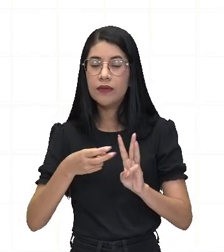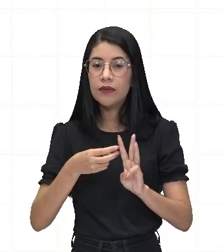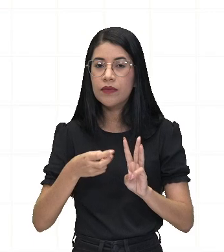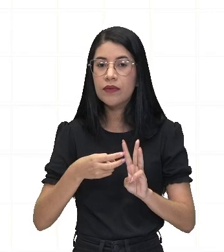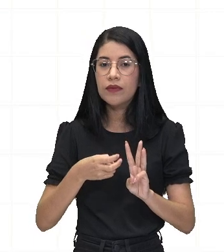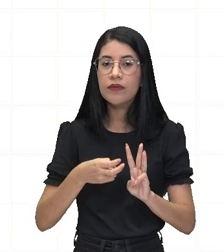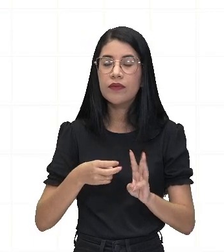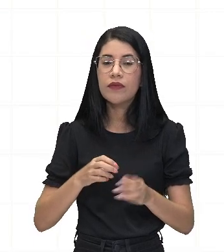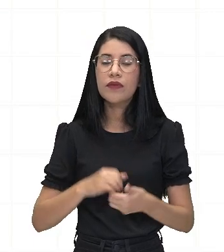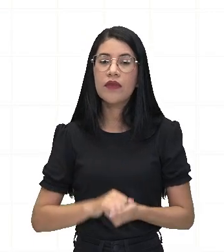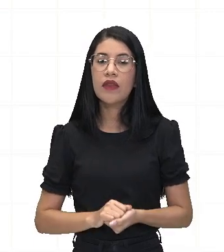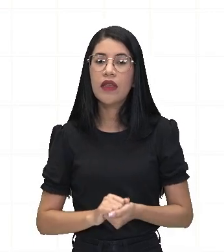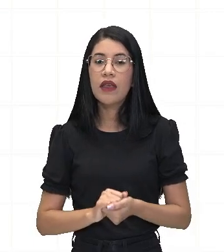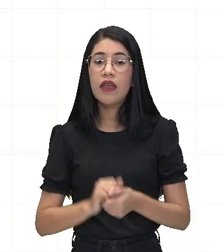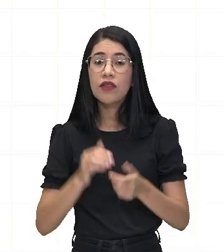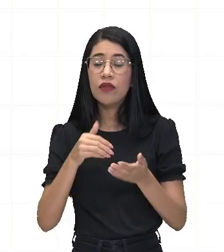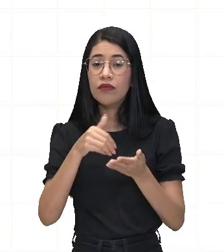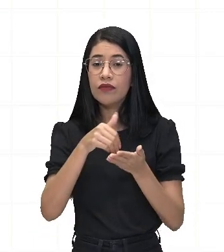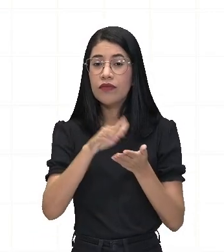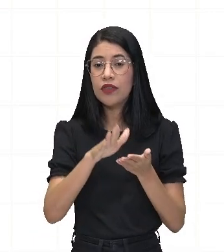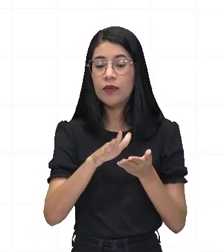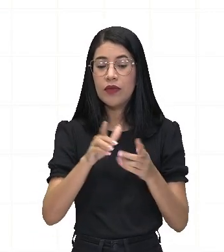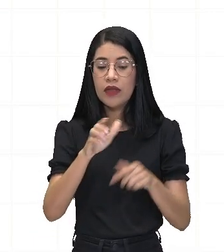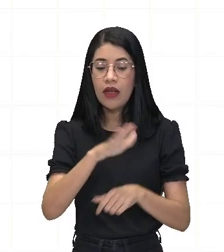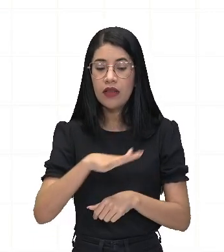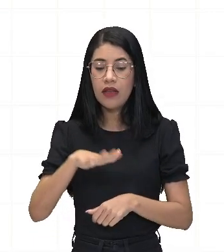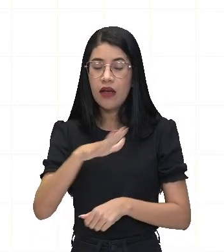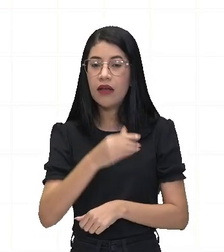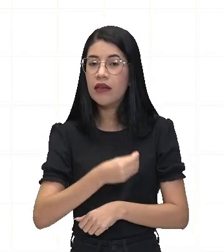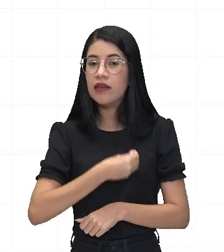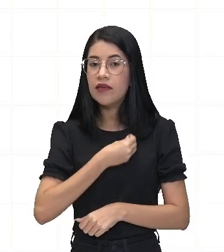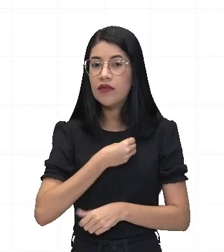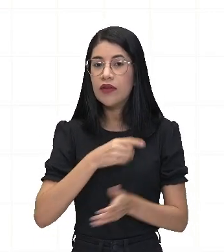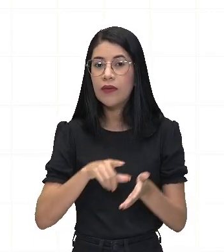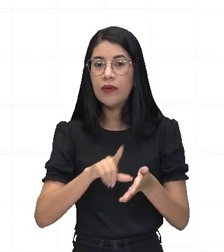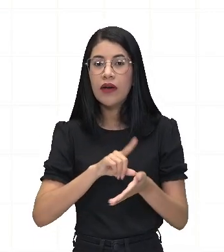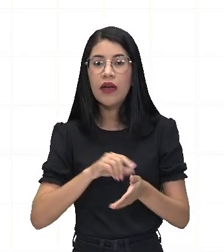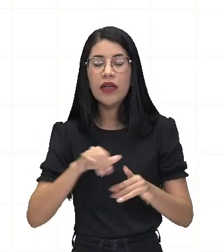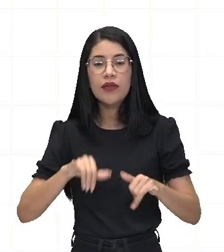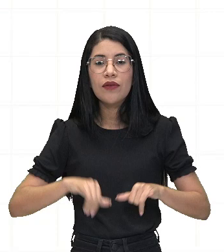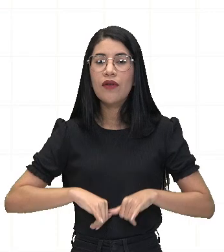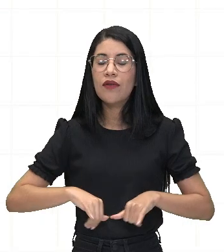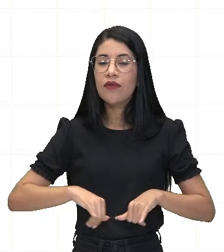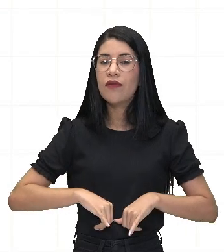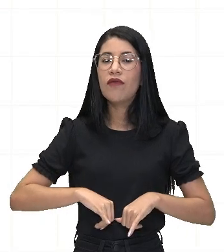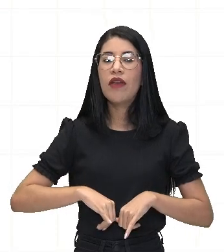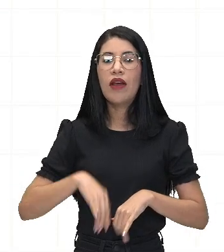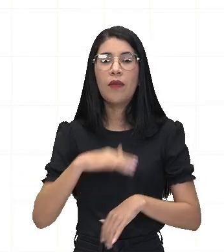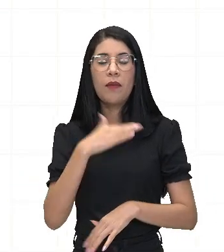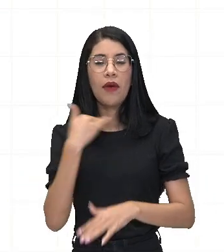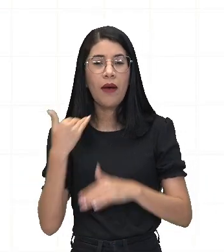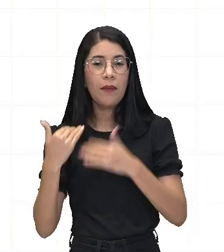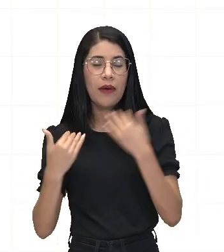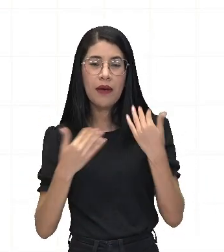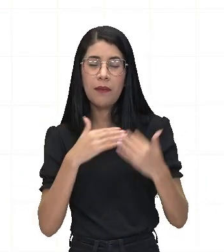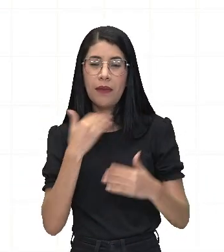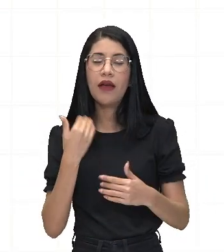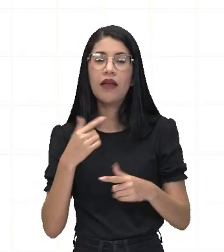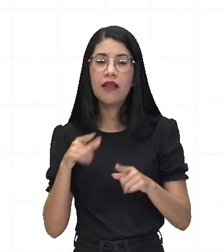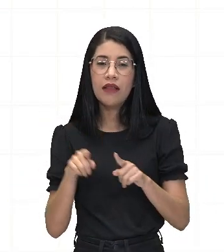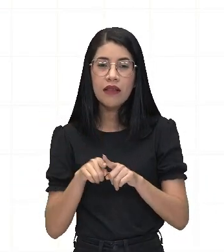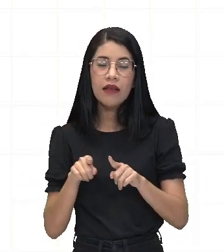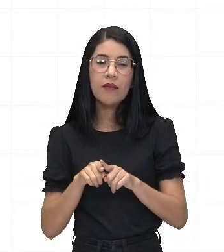que foram expulsos, né, das suas terras, povos ali que sofreram, né, genocídio, massacre desses